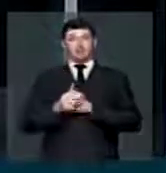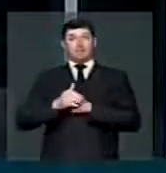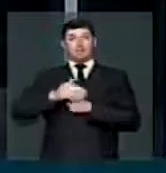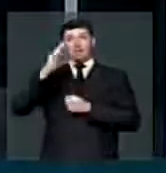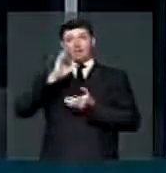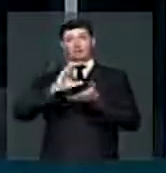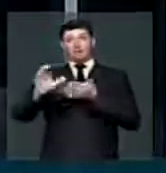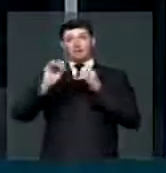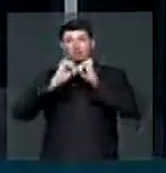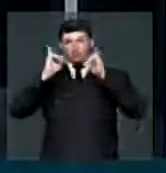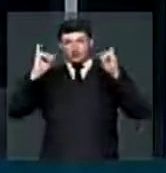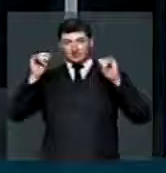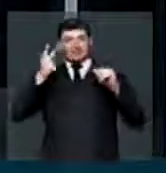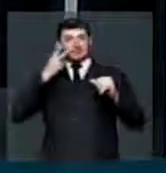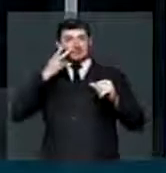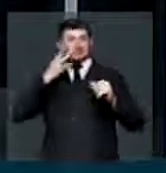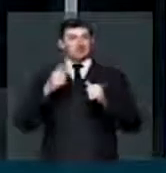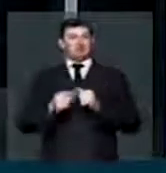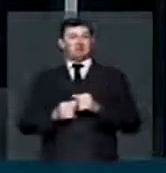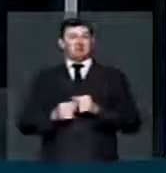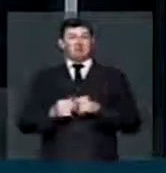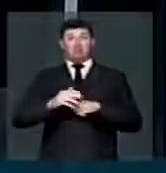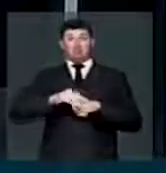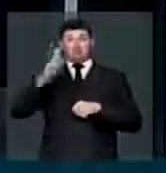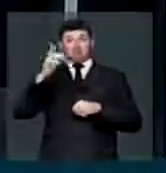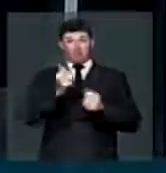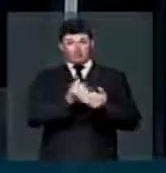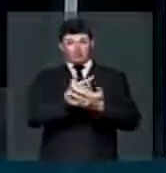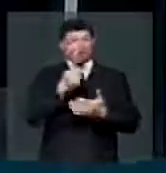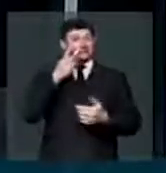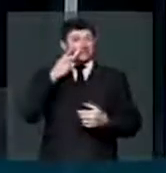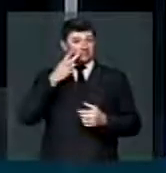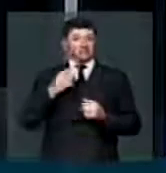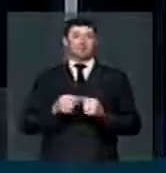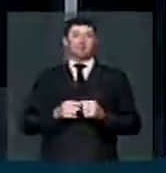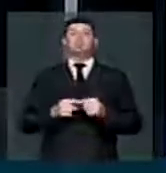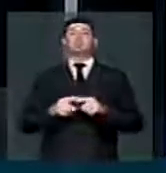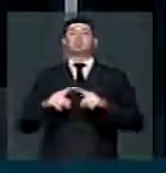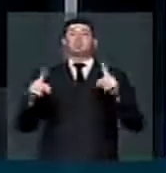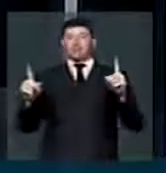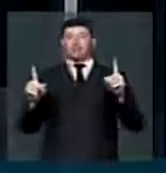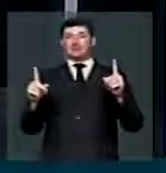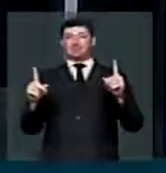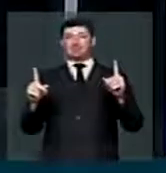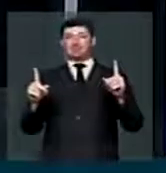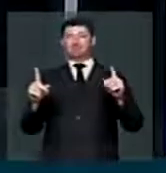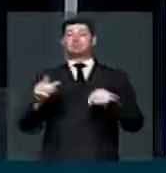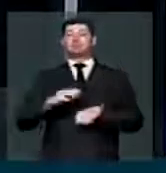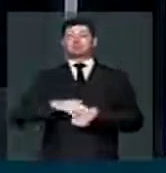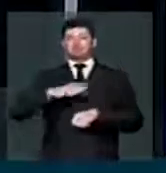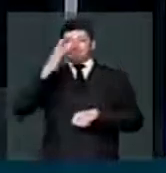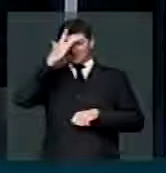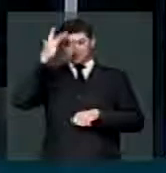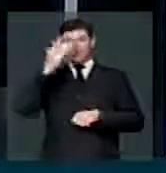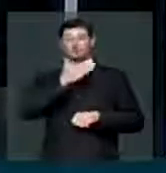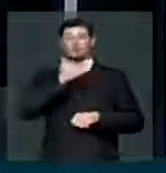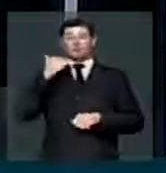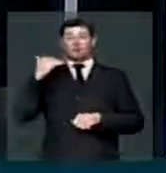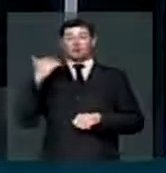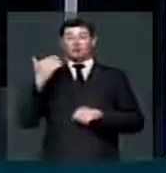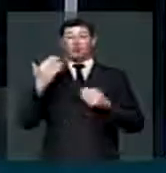se investe em publicidade de cerveja, mais se consome, mas, senhor presidente, mais